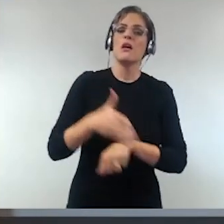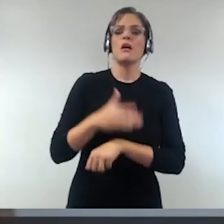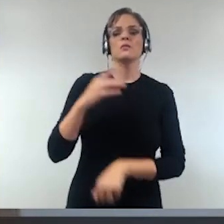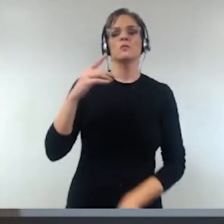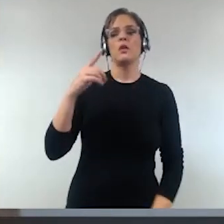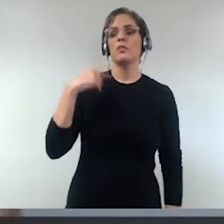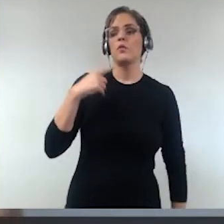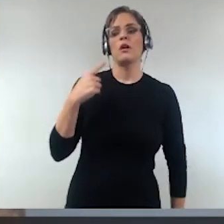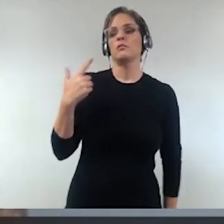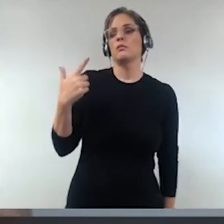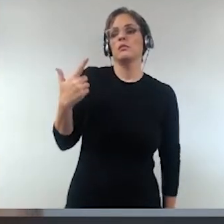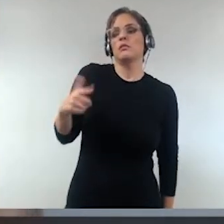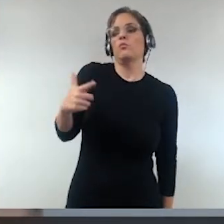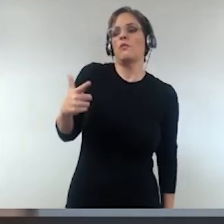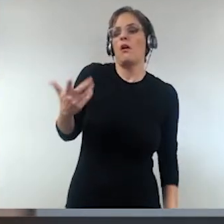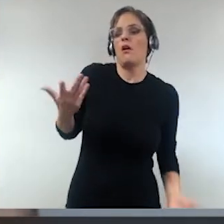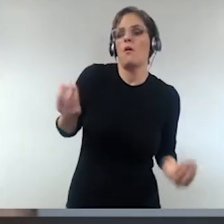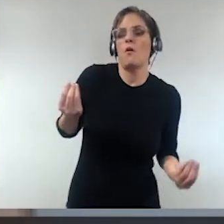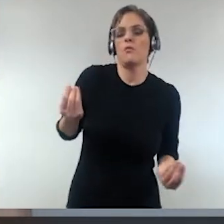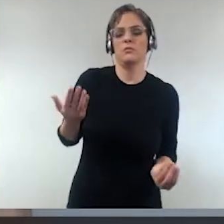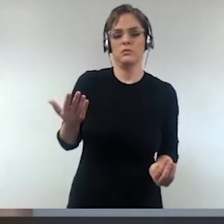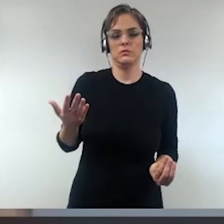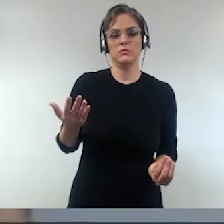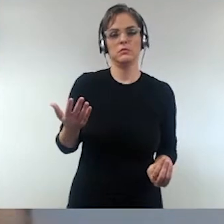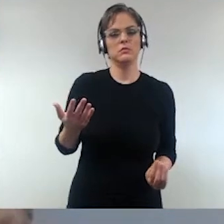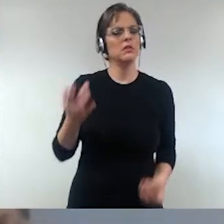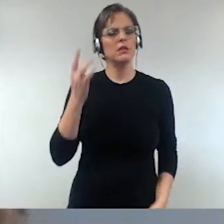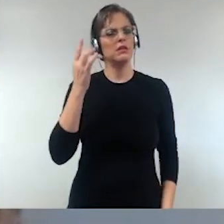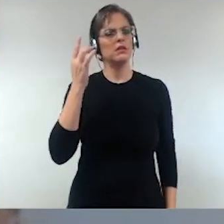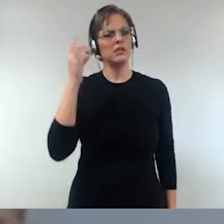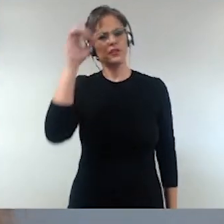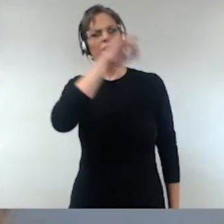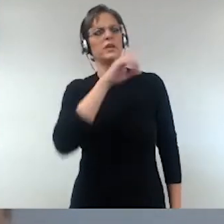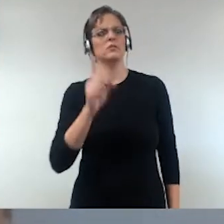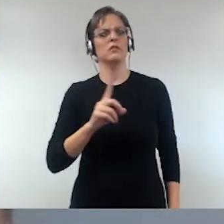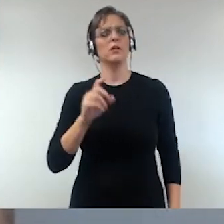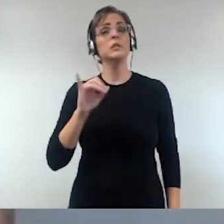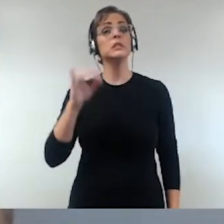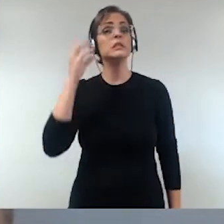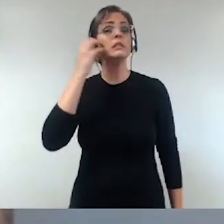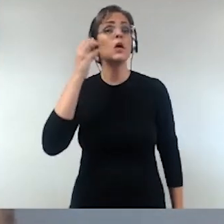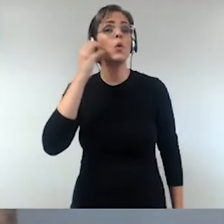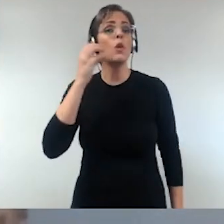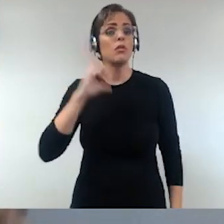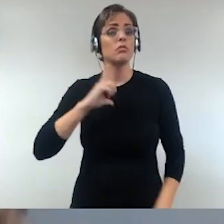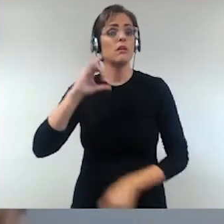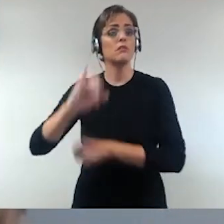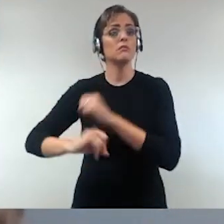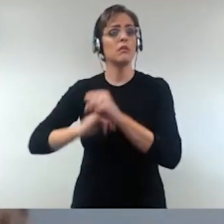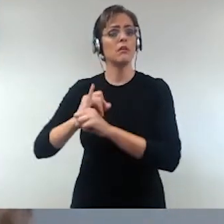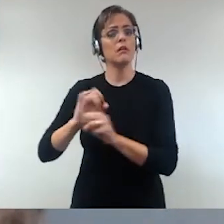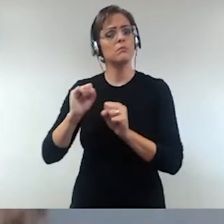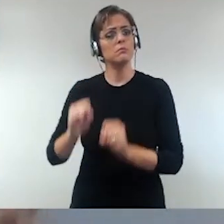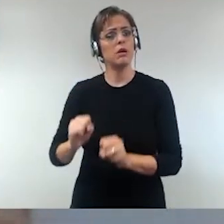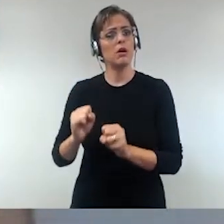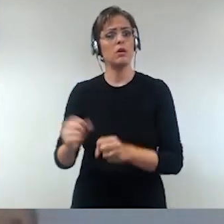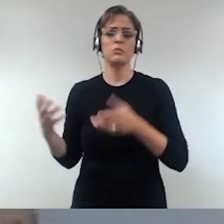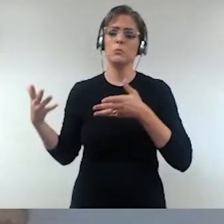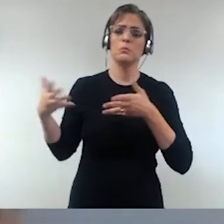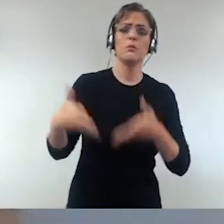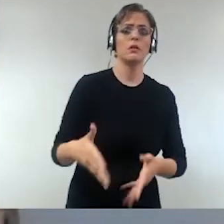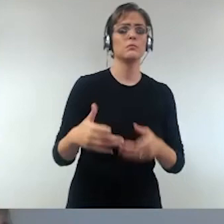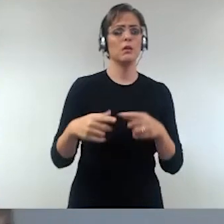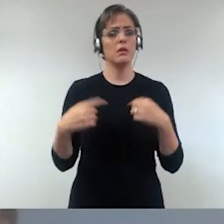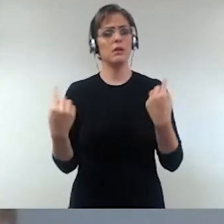têm. Isso não é difícil se a gente pensar que basta um celular com conexão à internet para conseguir participar